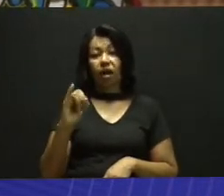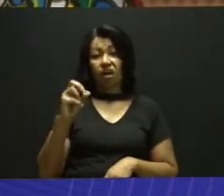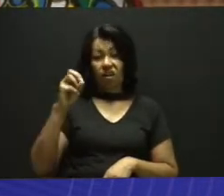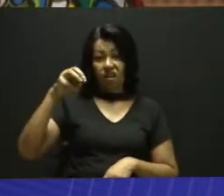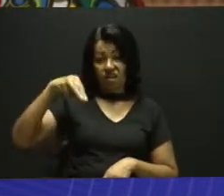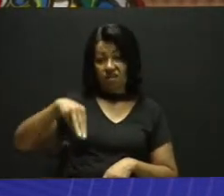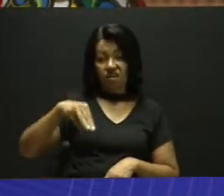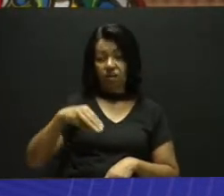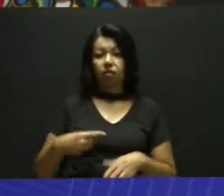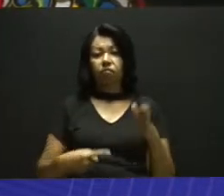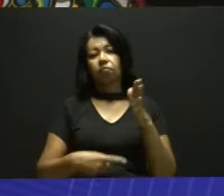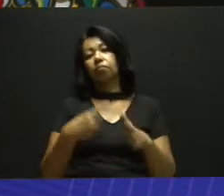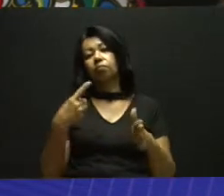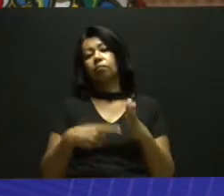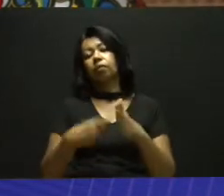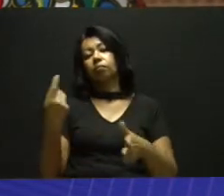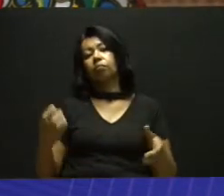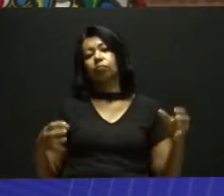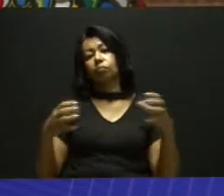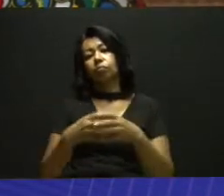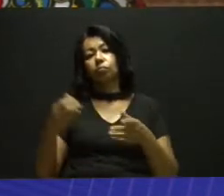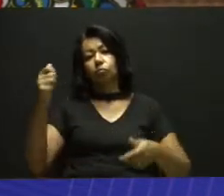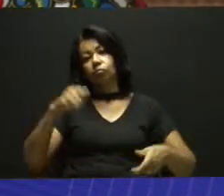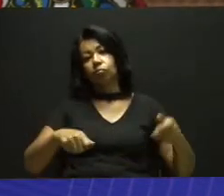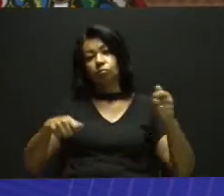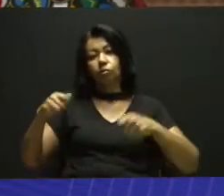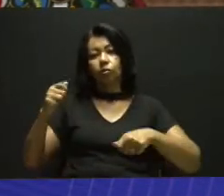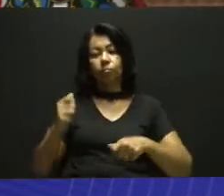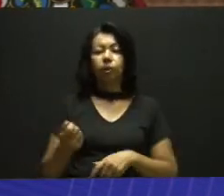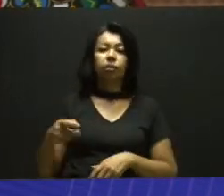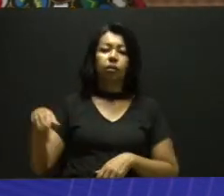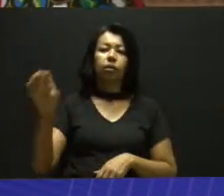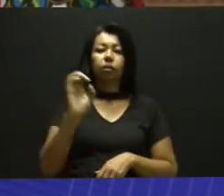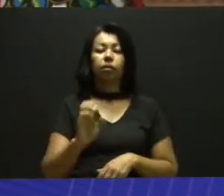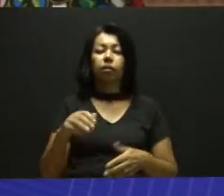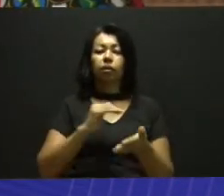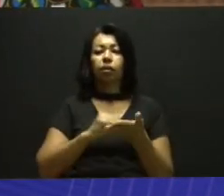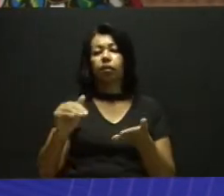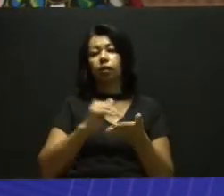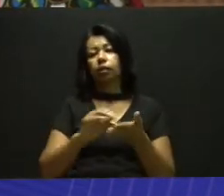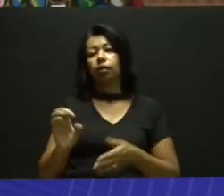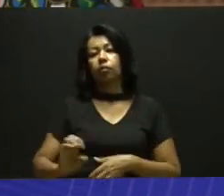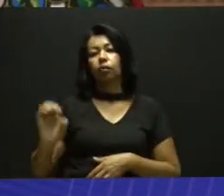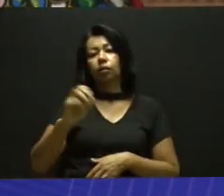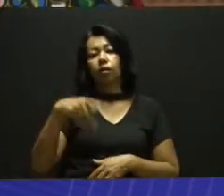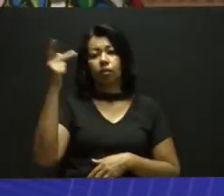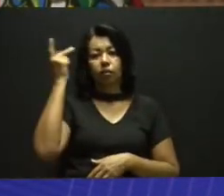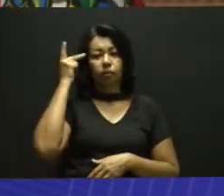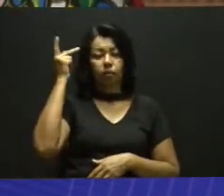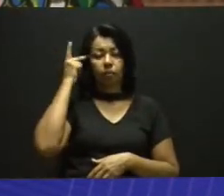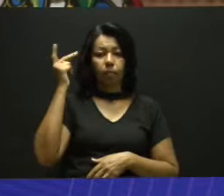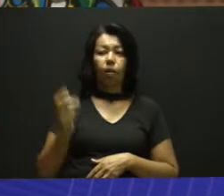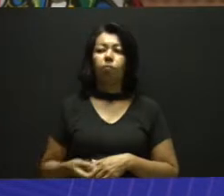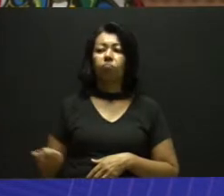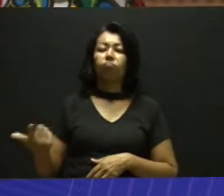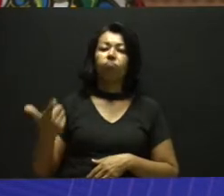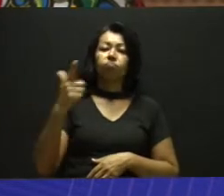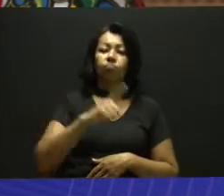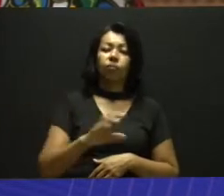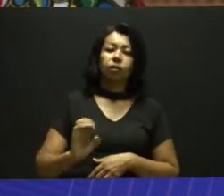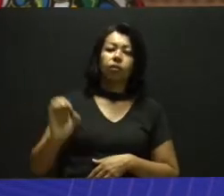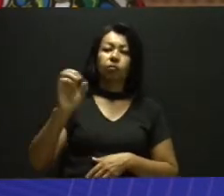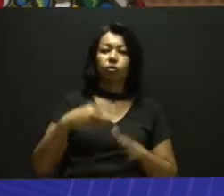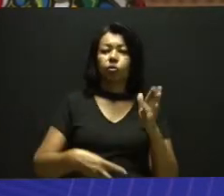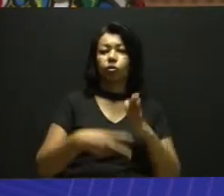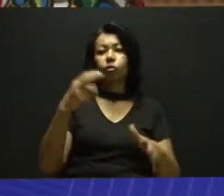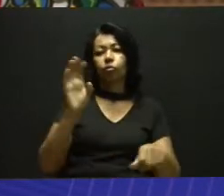do 1º concurso de bandas e fanfarras da secretaria de estado de são paulo campeã regional inter-regional e estadual do